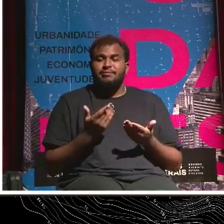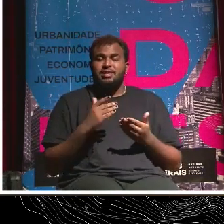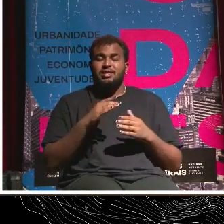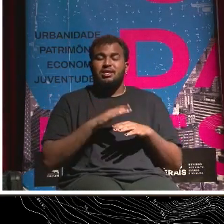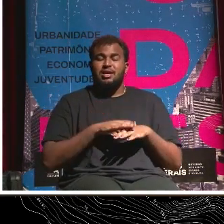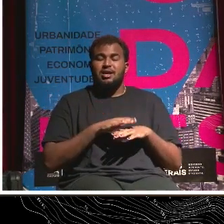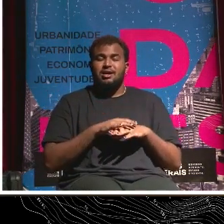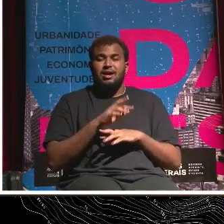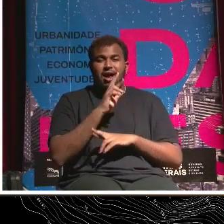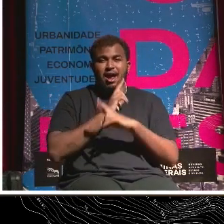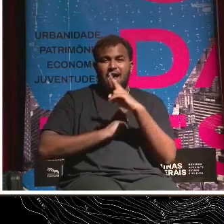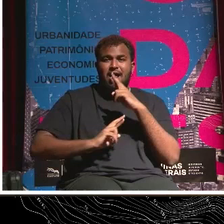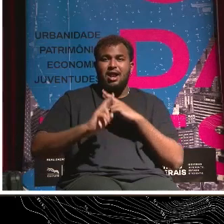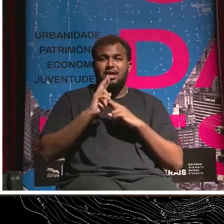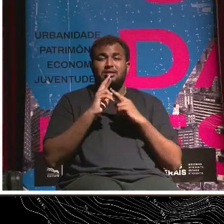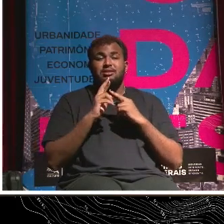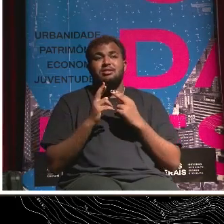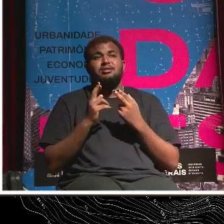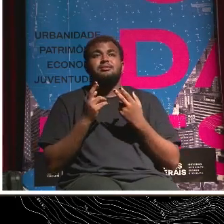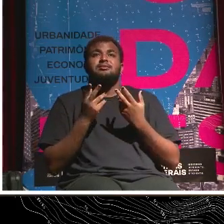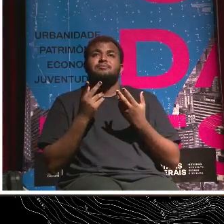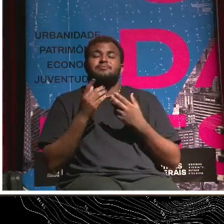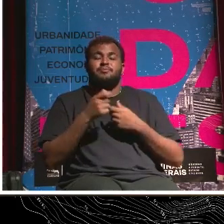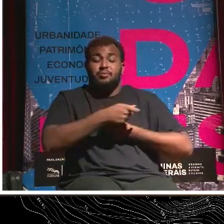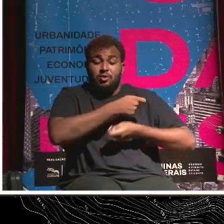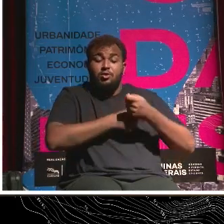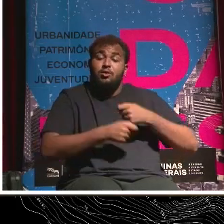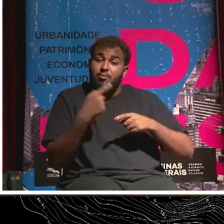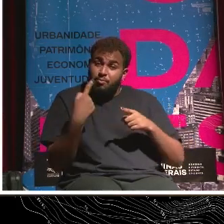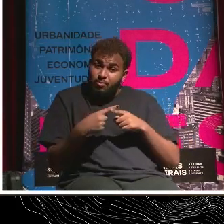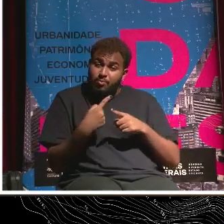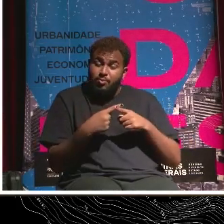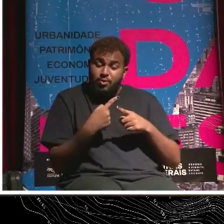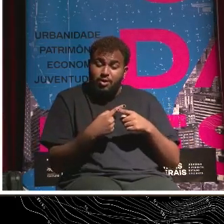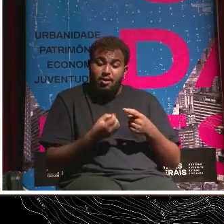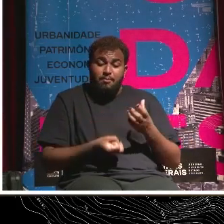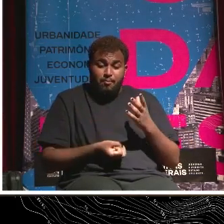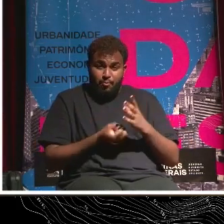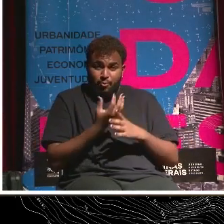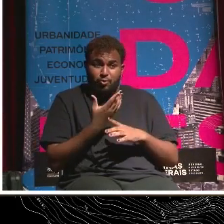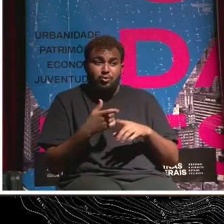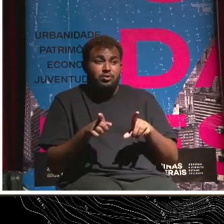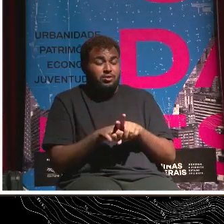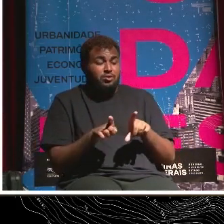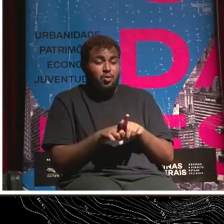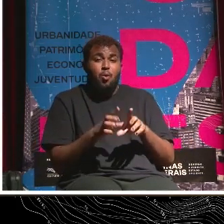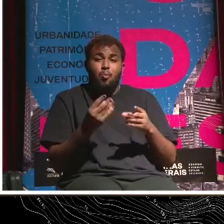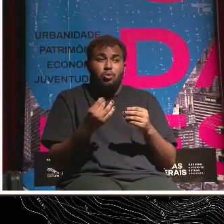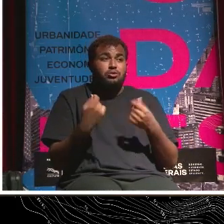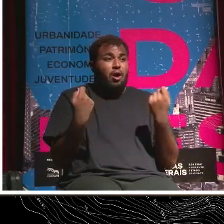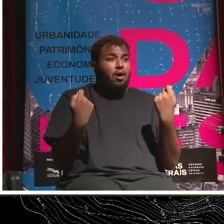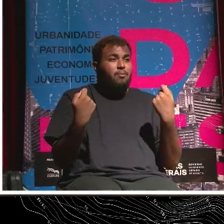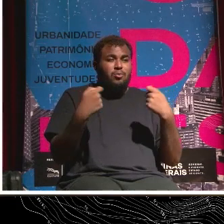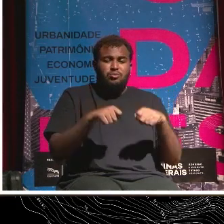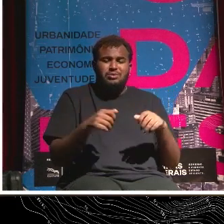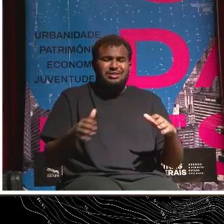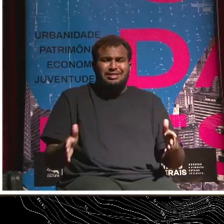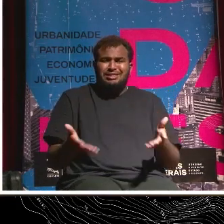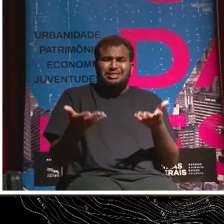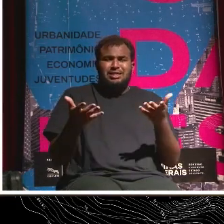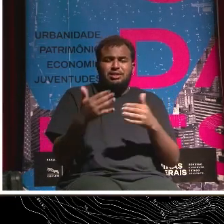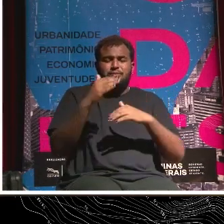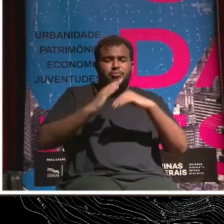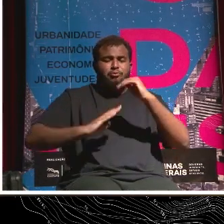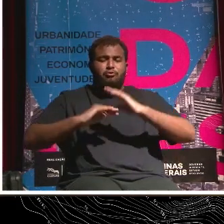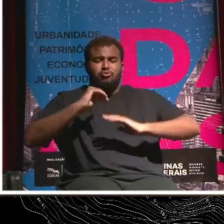guarda relação com a questão econômica, porque ela é produtora de uma série de possibilidades de engajamento profissionais,